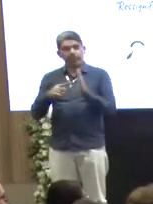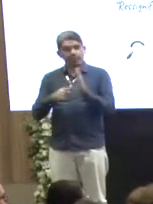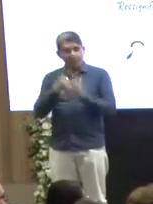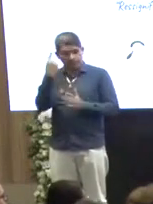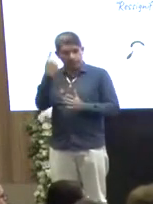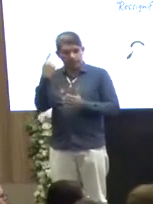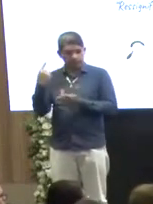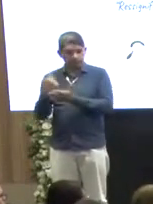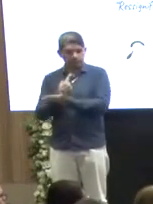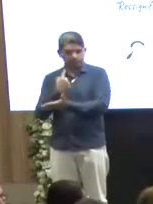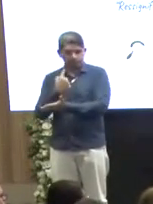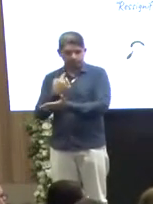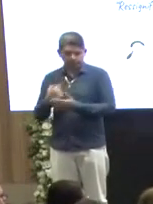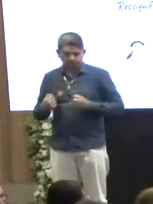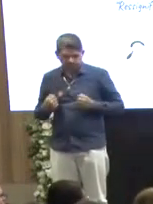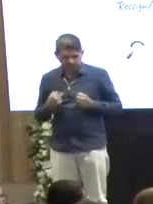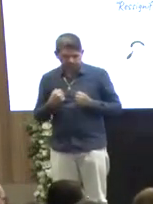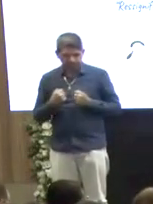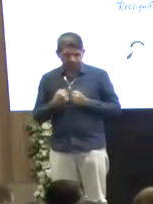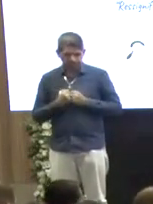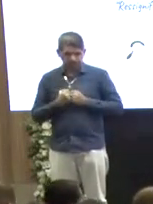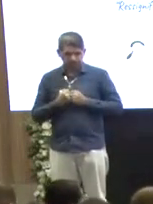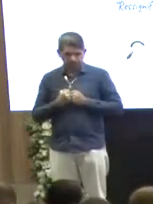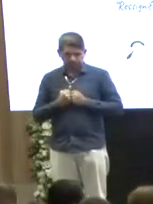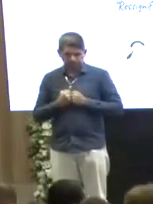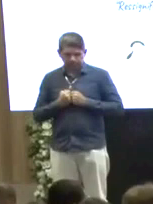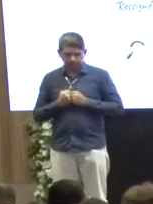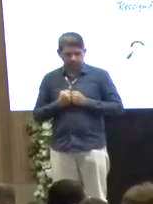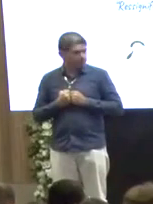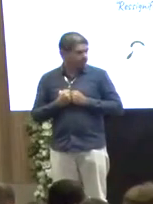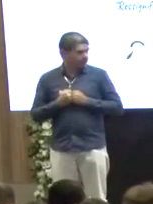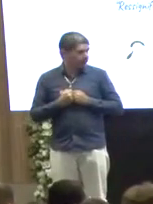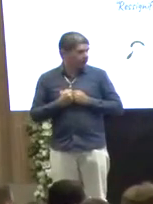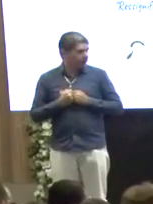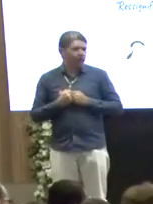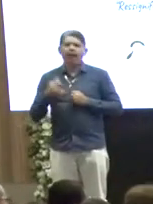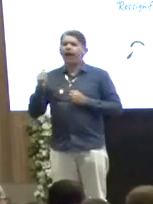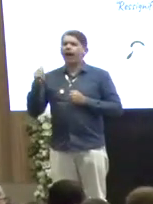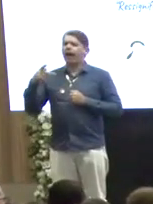Nilma. E depois Rogério responde do colega também.